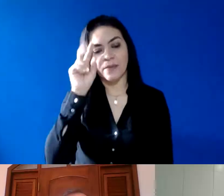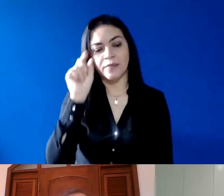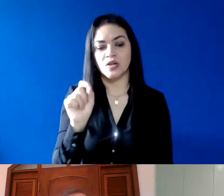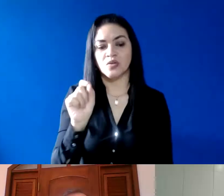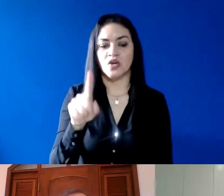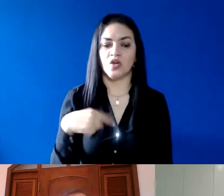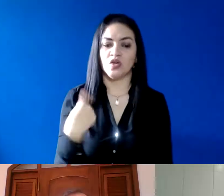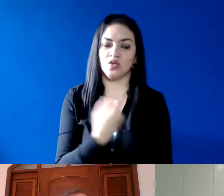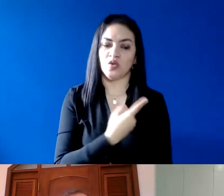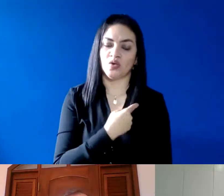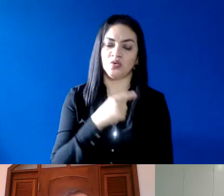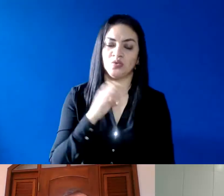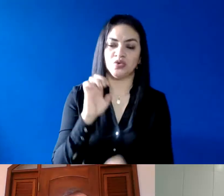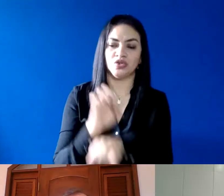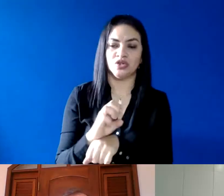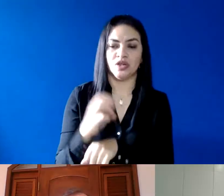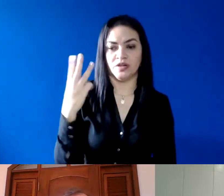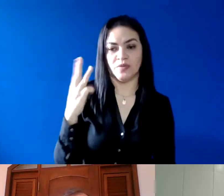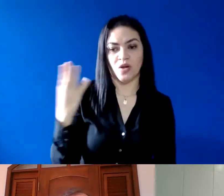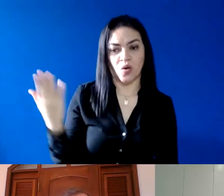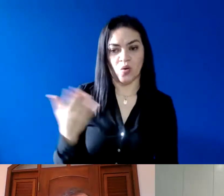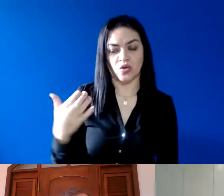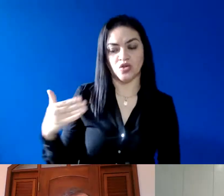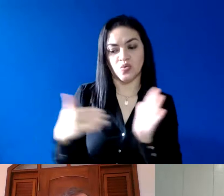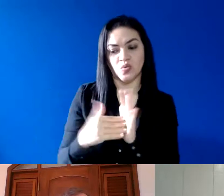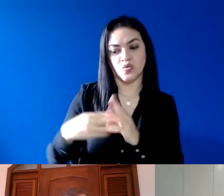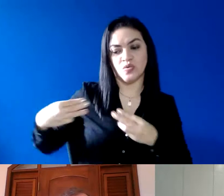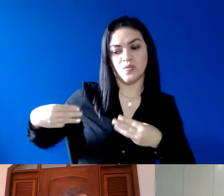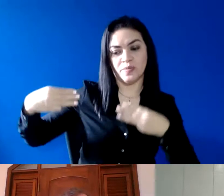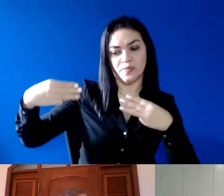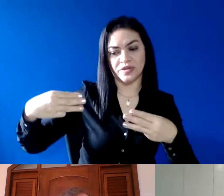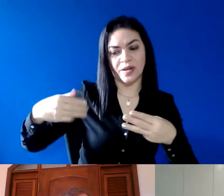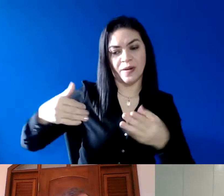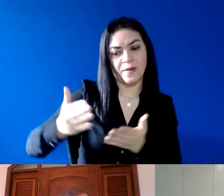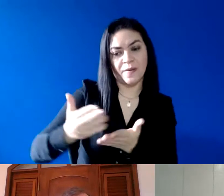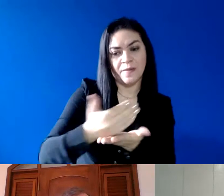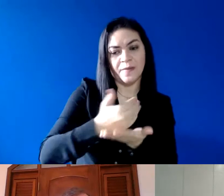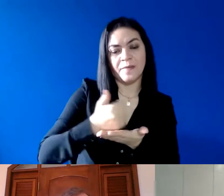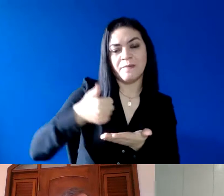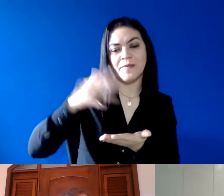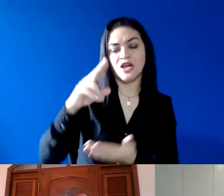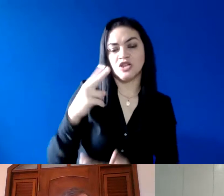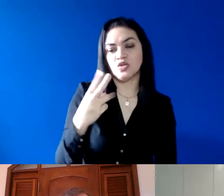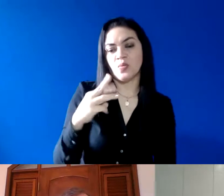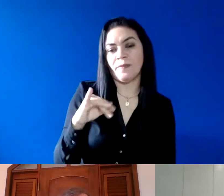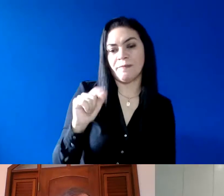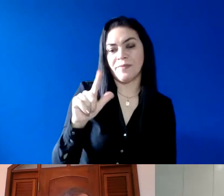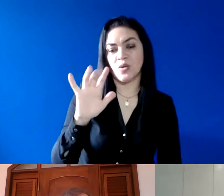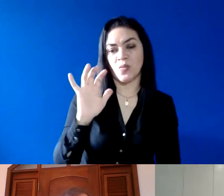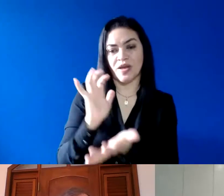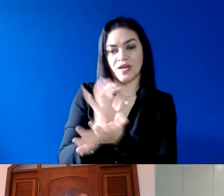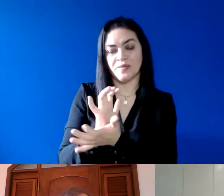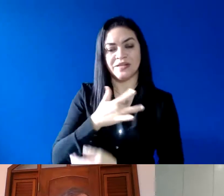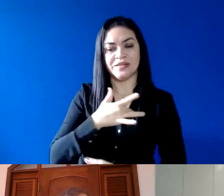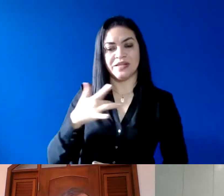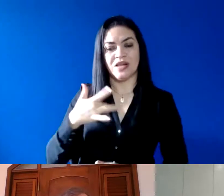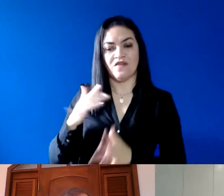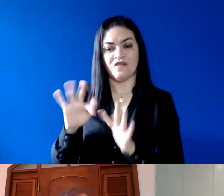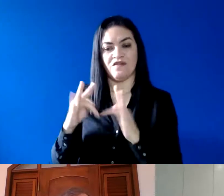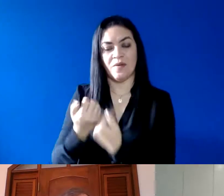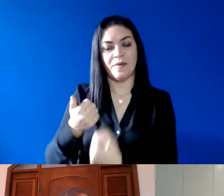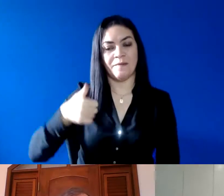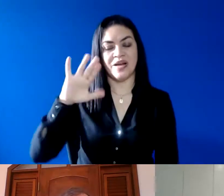na última atualização do Ministério, nós temos mais de 2.000 equipes de saúde da família, mais de 15.000 agentes